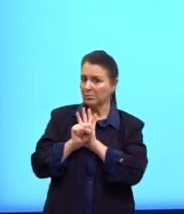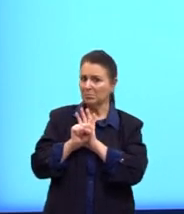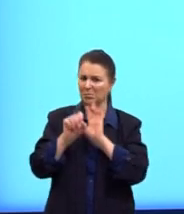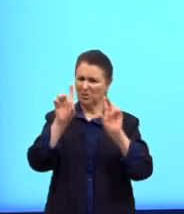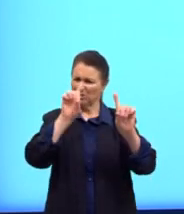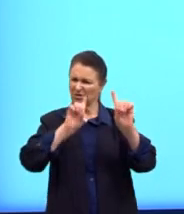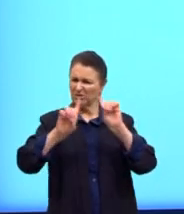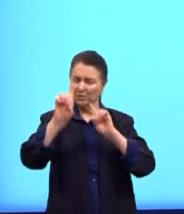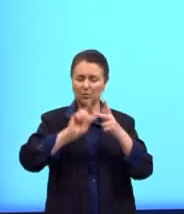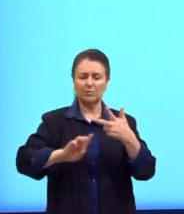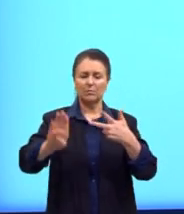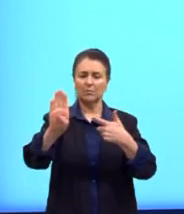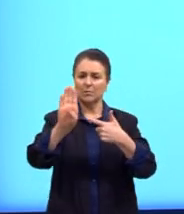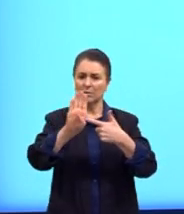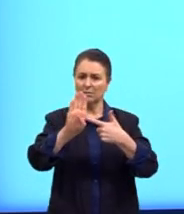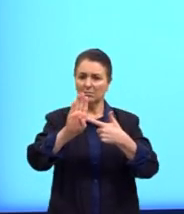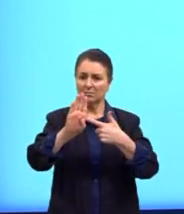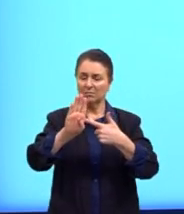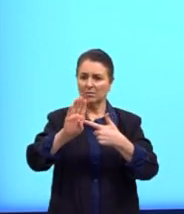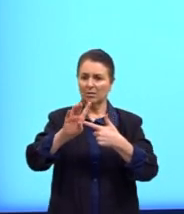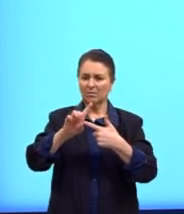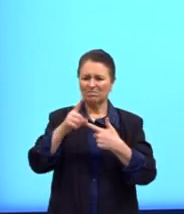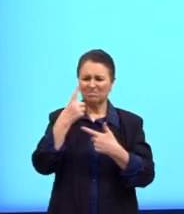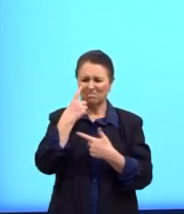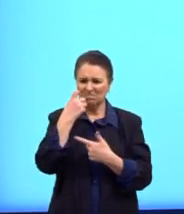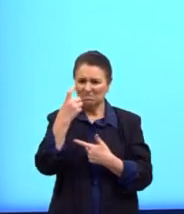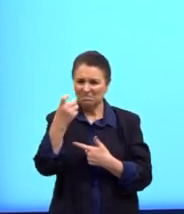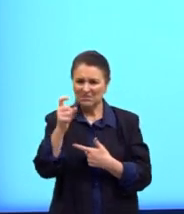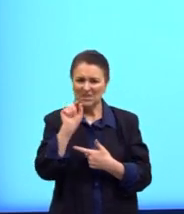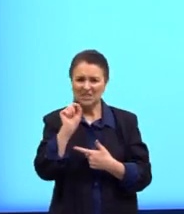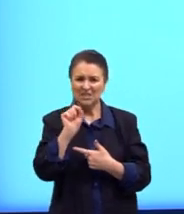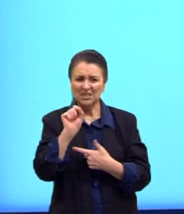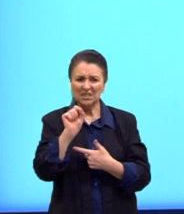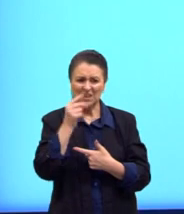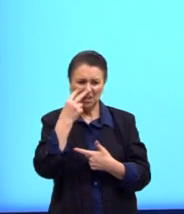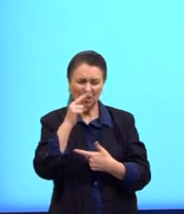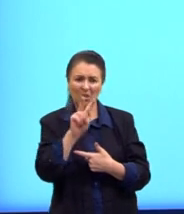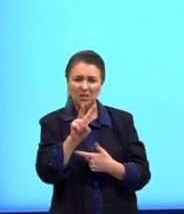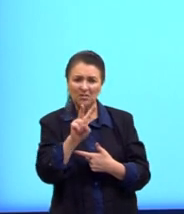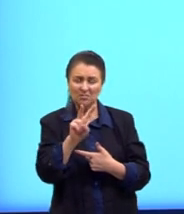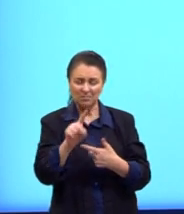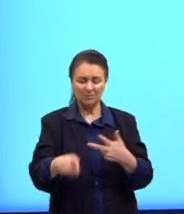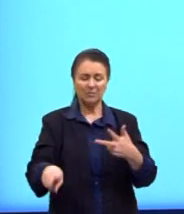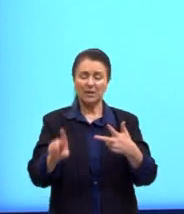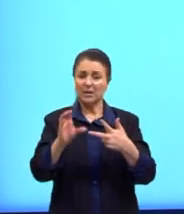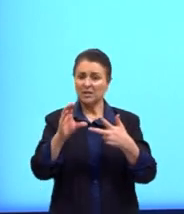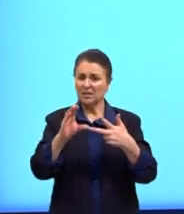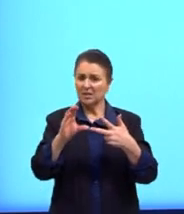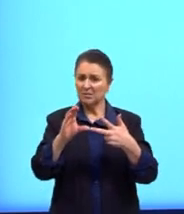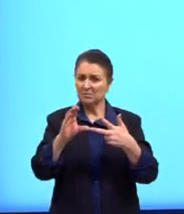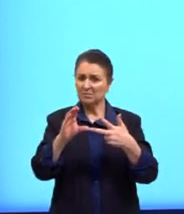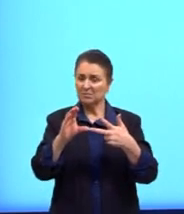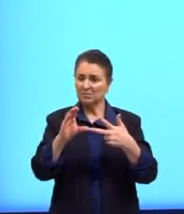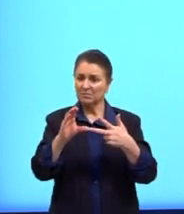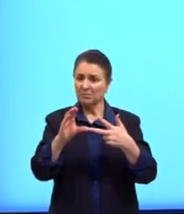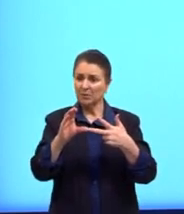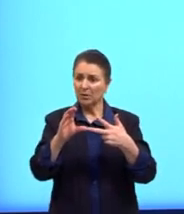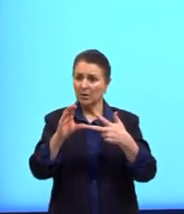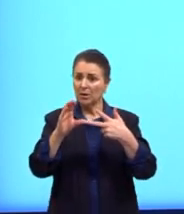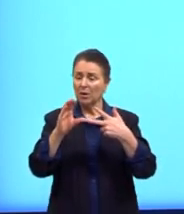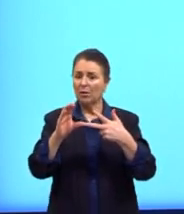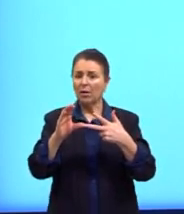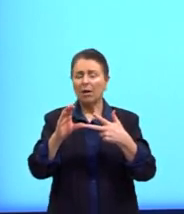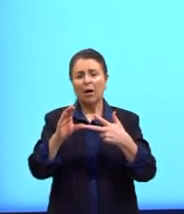letra B des interesse do telespectador pela programação também não letra c o